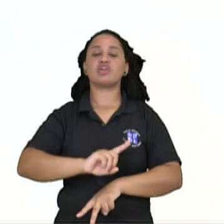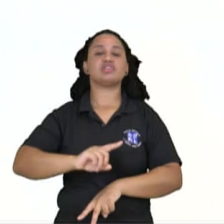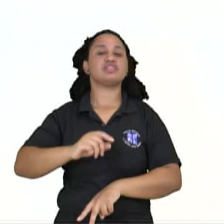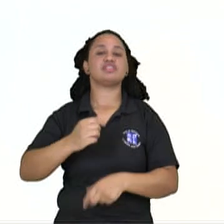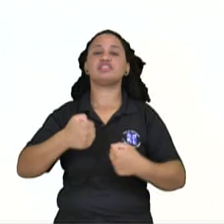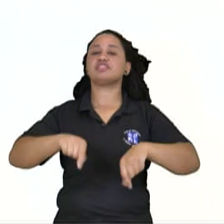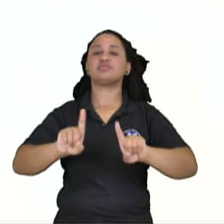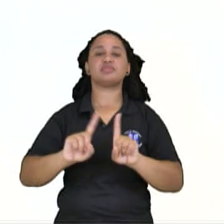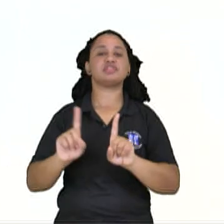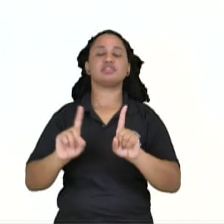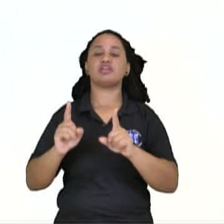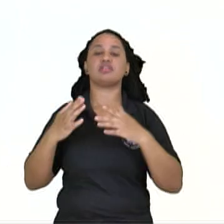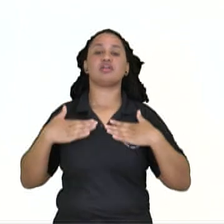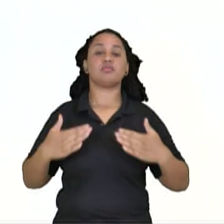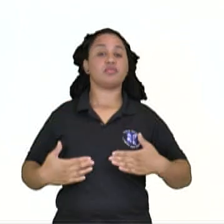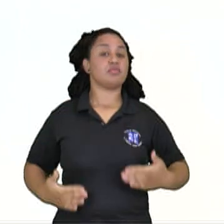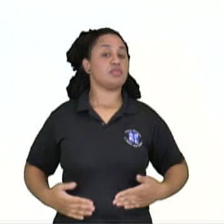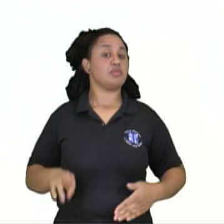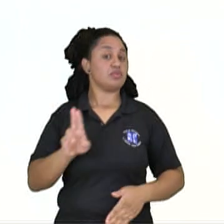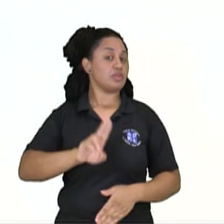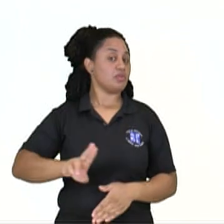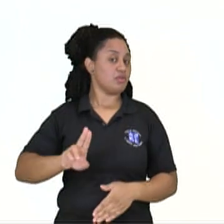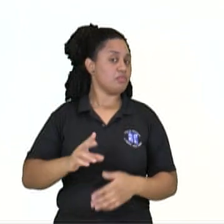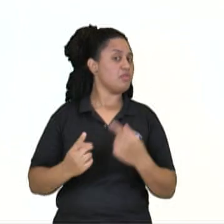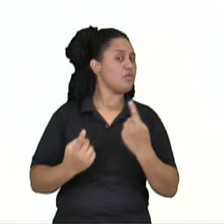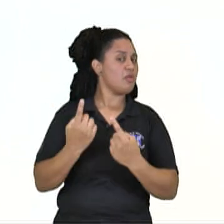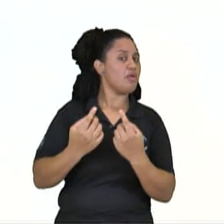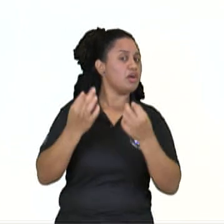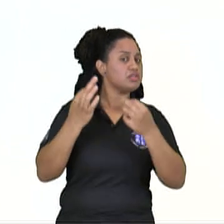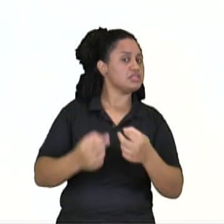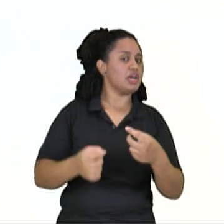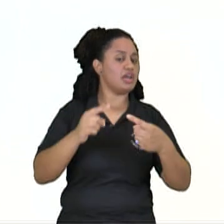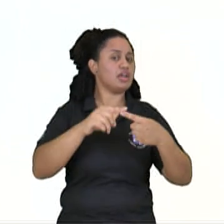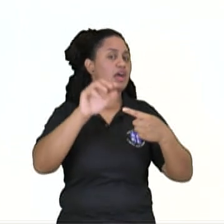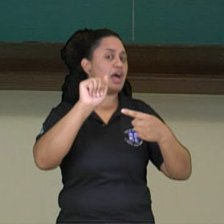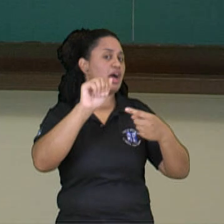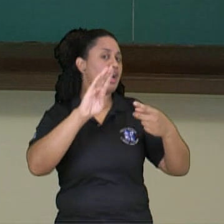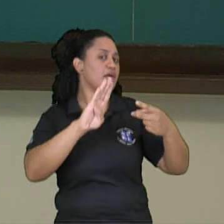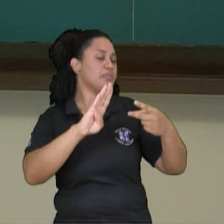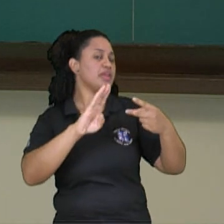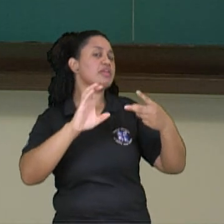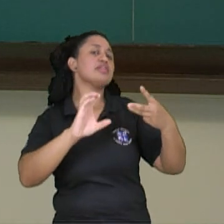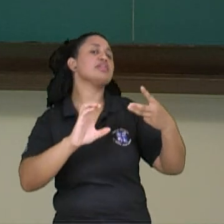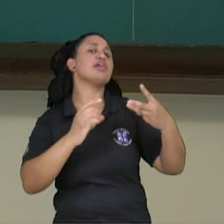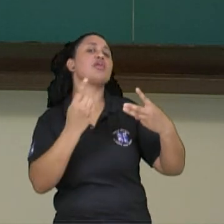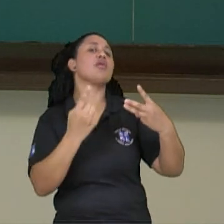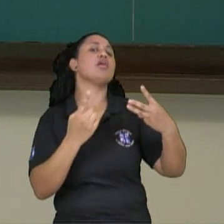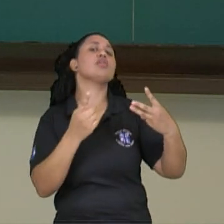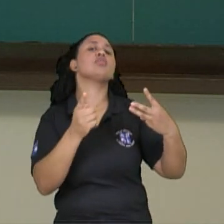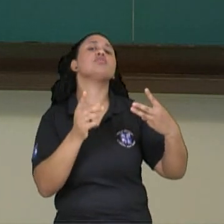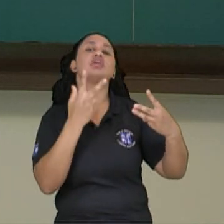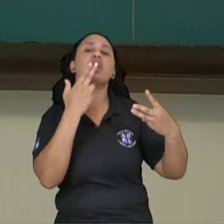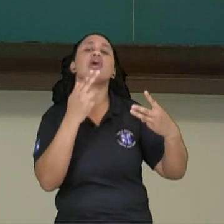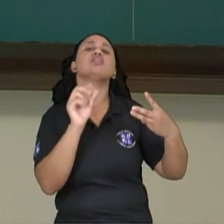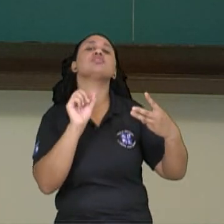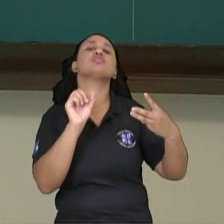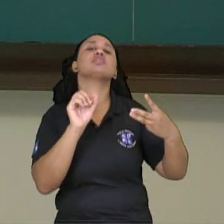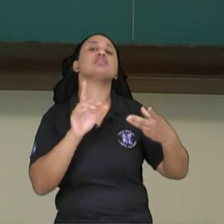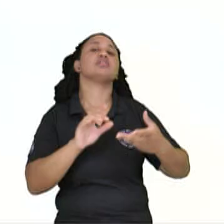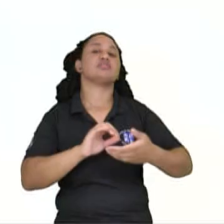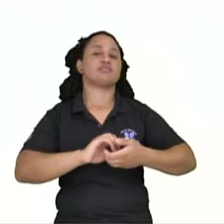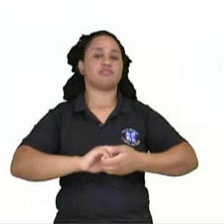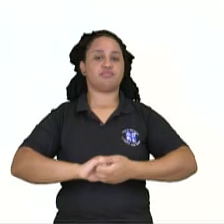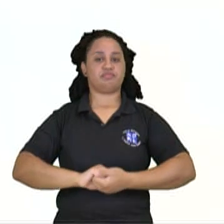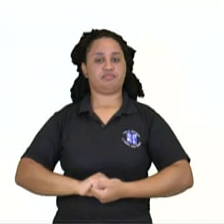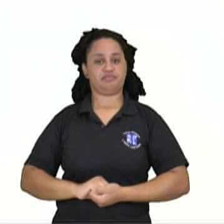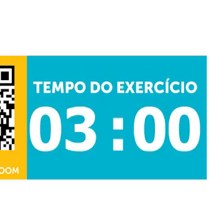da utilização do corpo. Qual é a correta? A, B ou C? E aí, o que você acha? Eu já volto com a